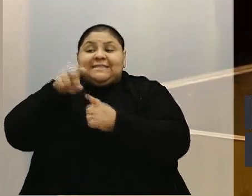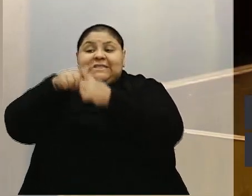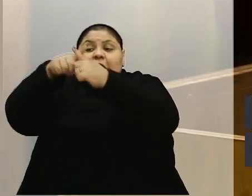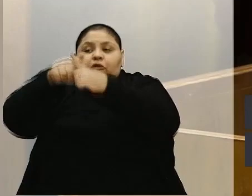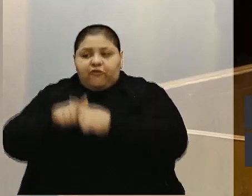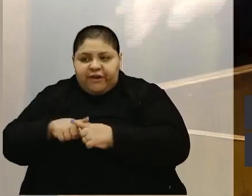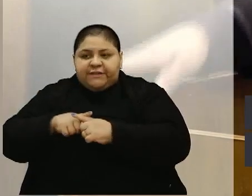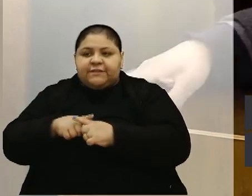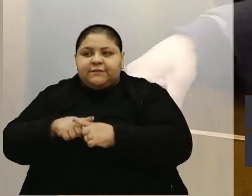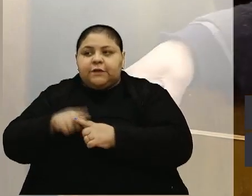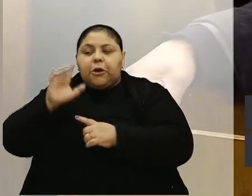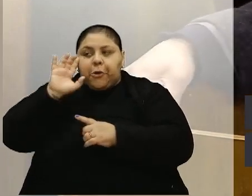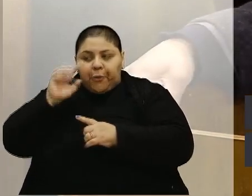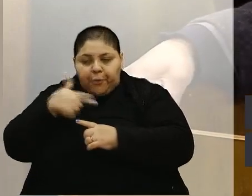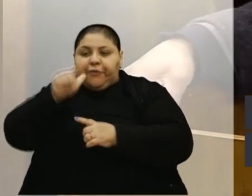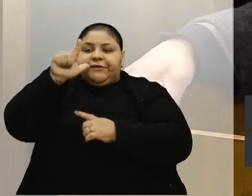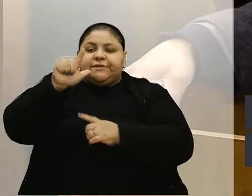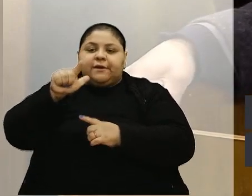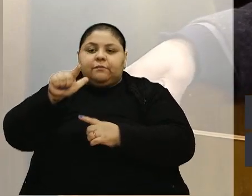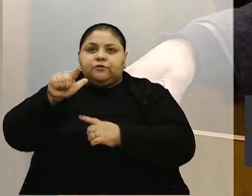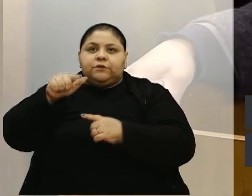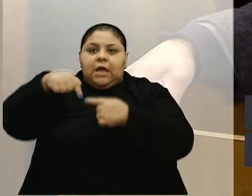Zona Norte é na frente do Porto Seco.